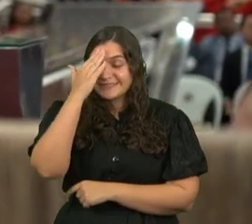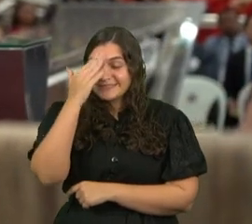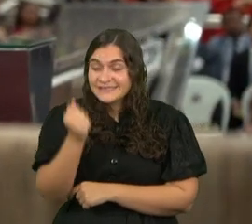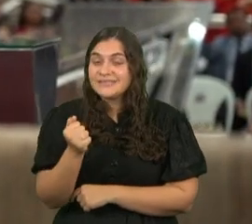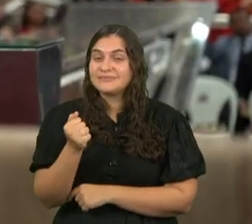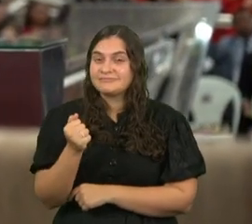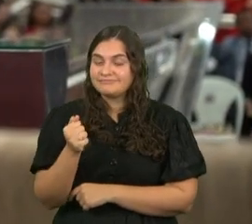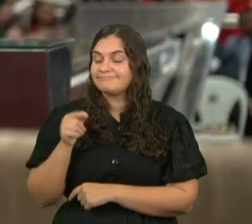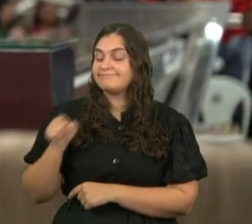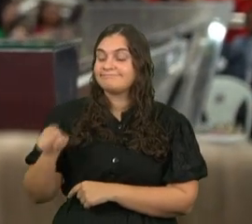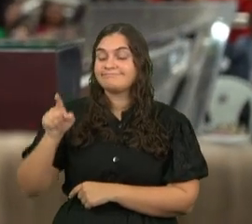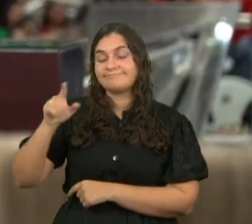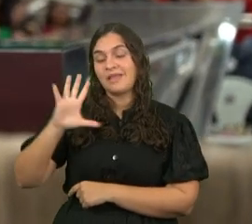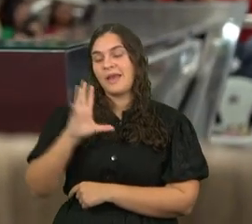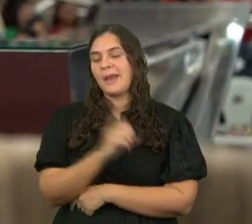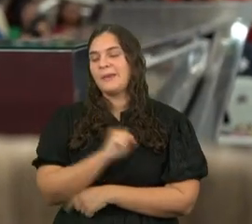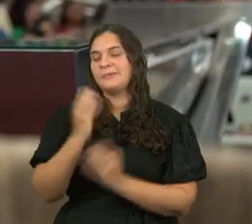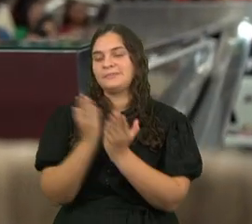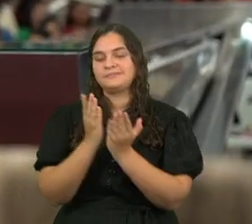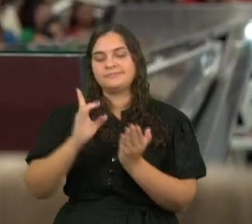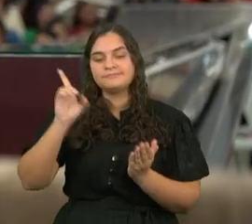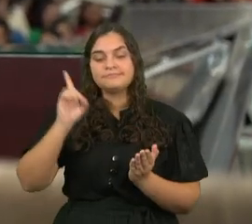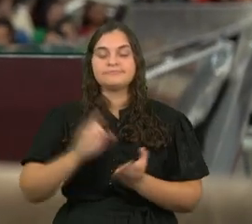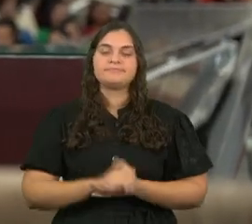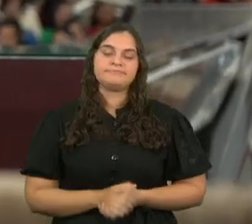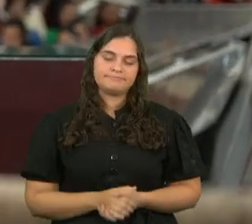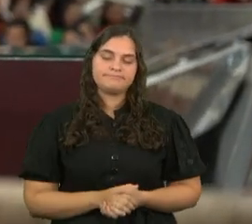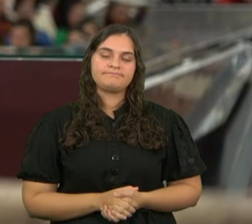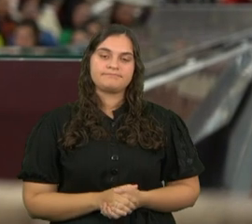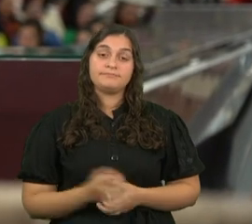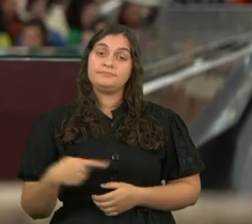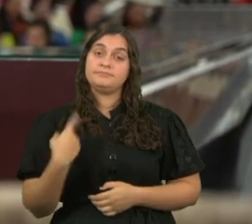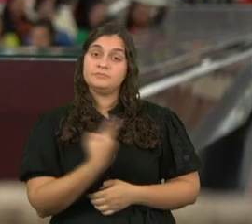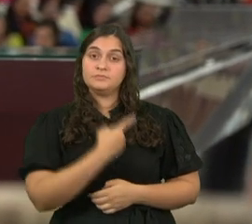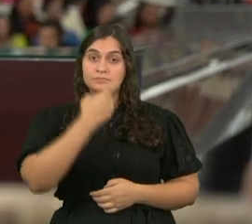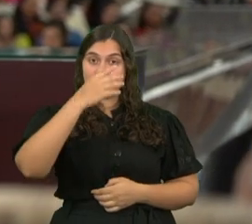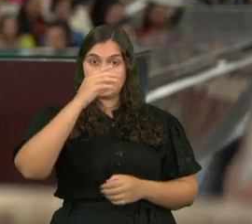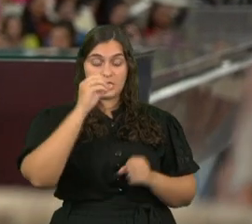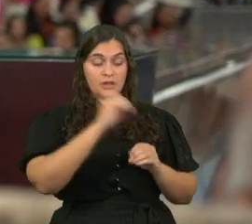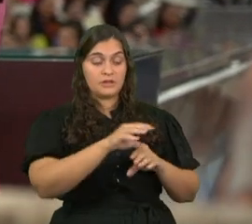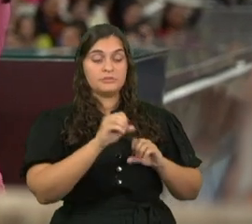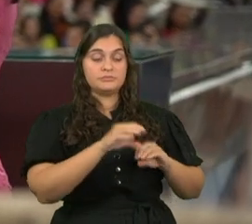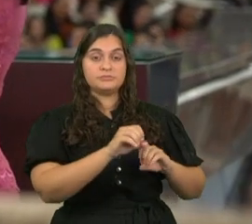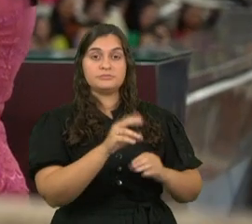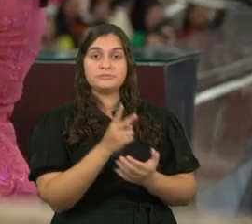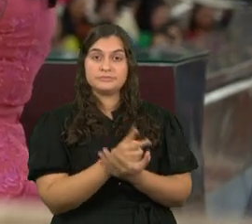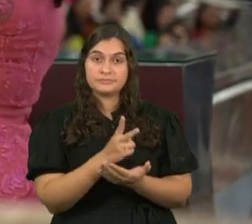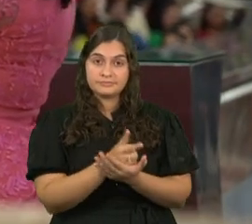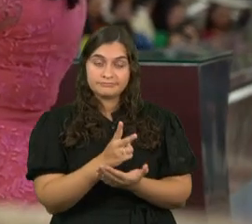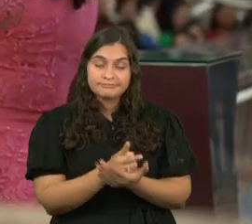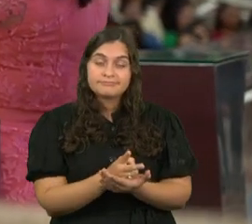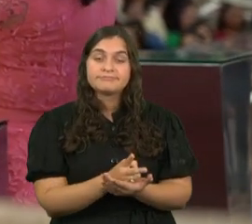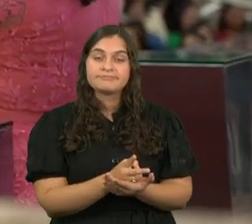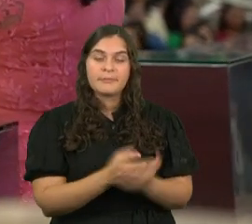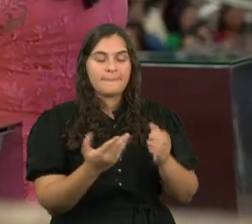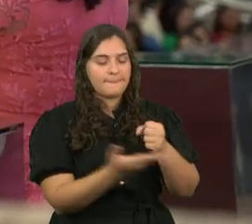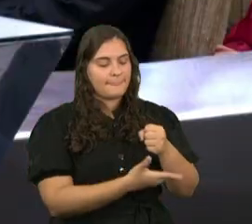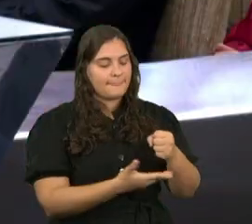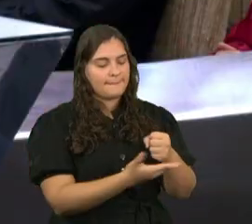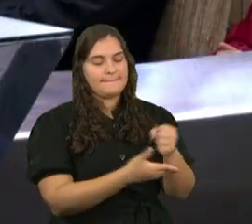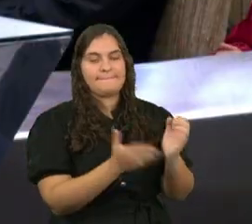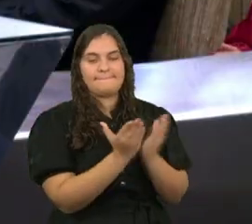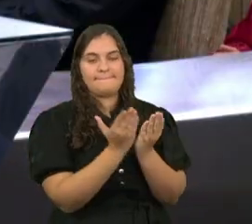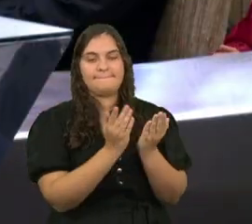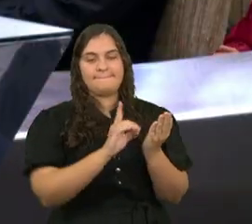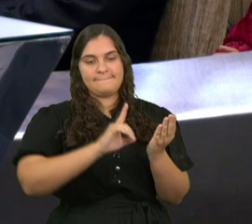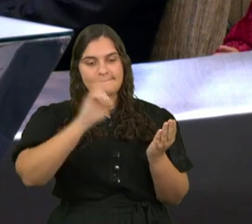nossa educação sempre foi baseada na Bíblia. Antes de qualquer coisa, era